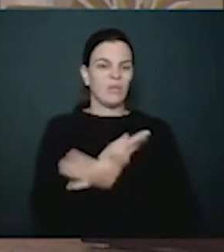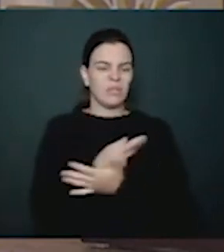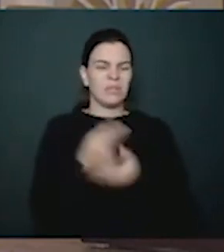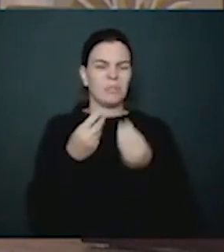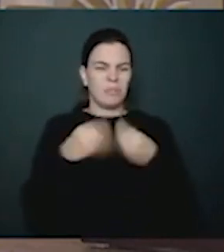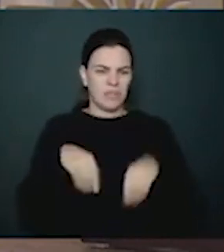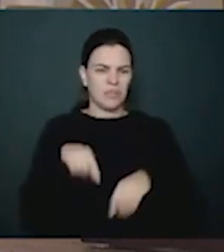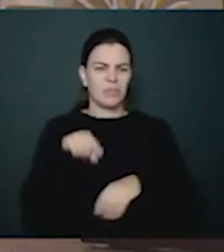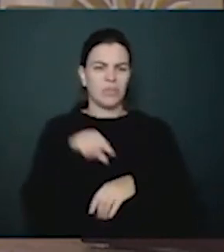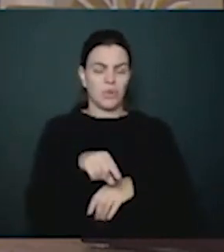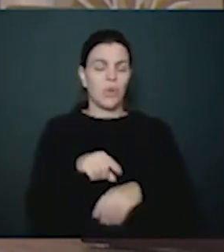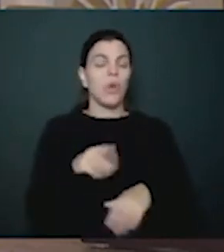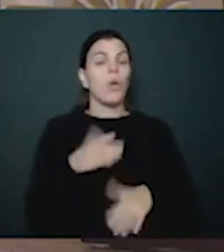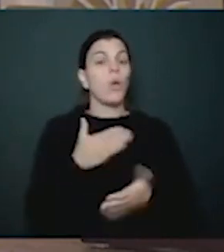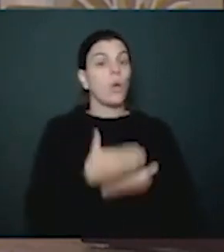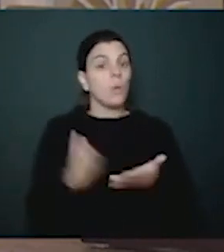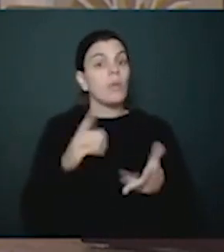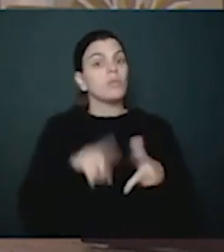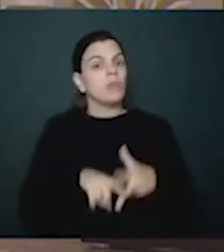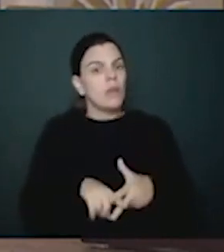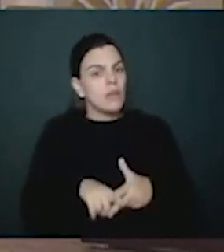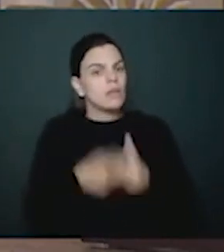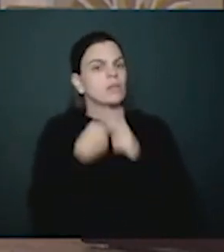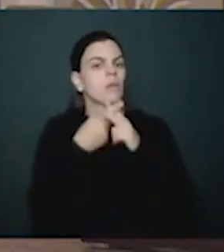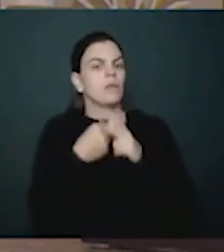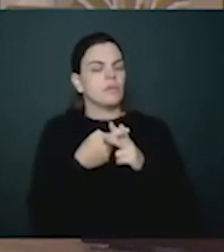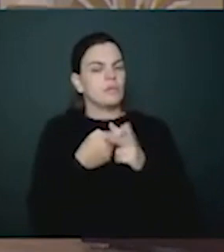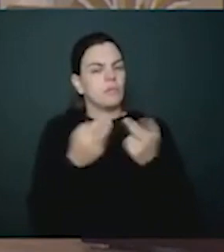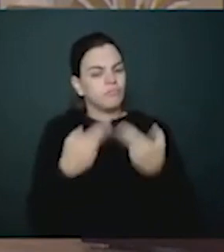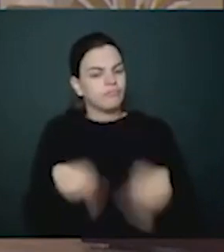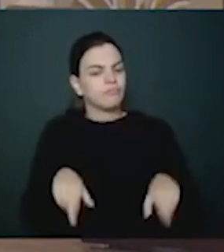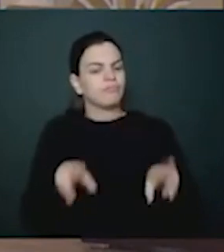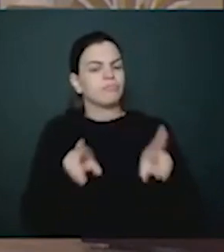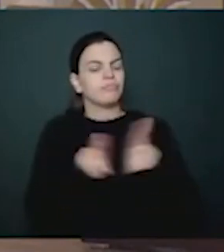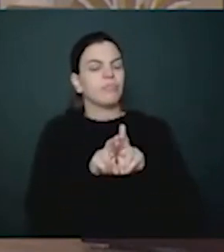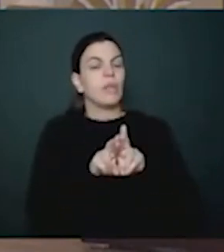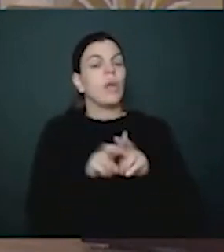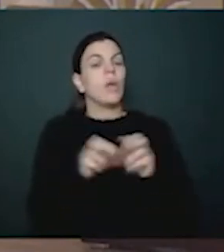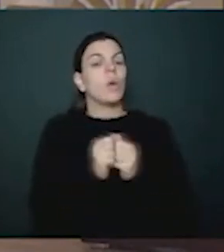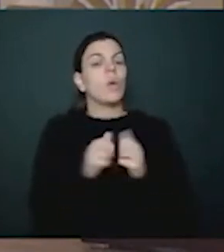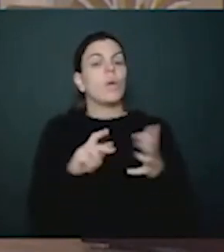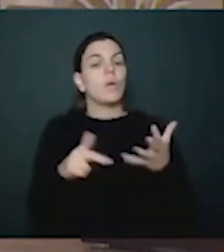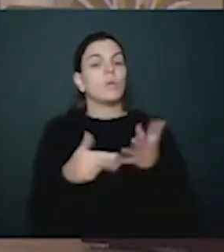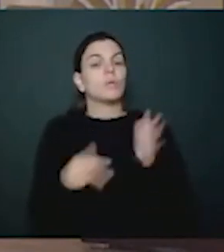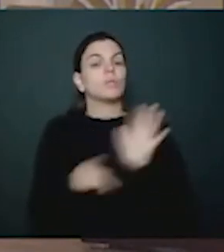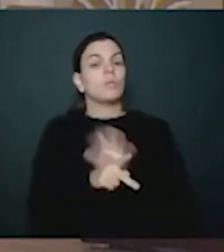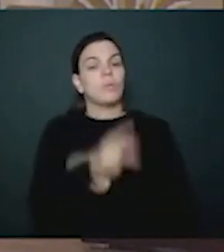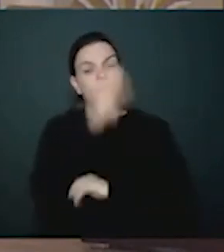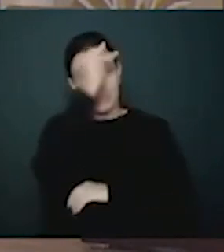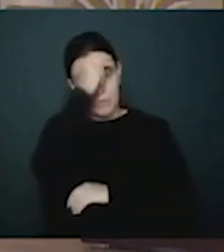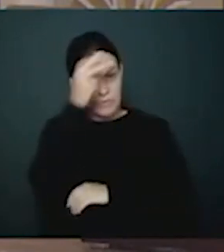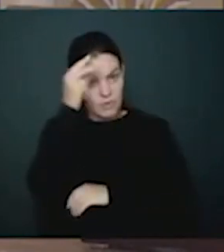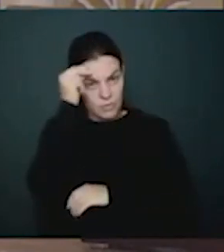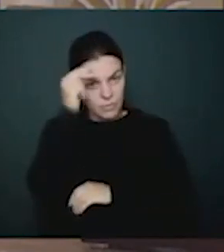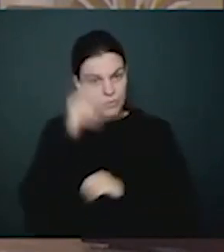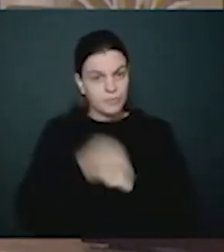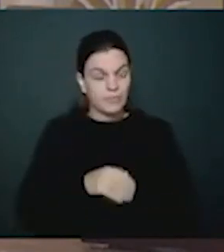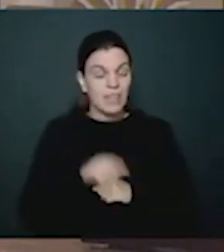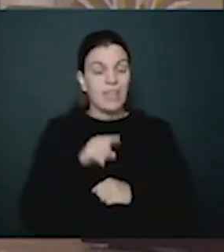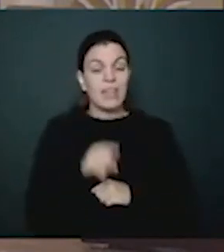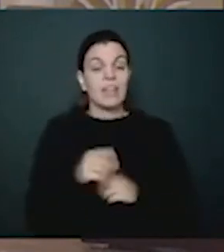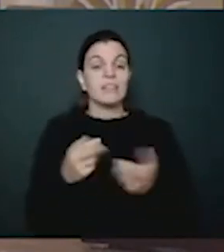ou viabilizados com recursos do potencial construtivo da prefeitura. Esse restauro foi